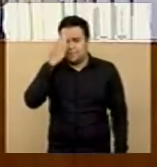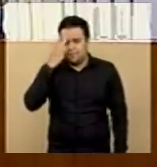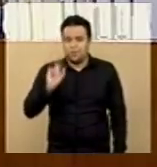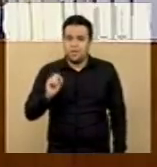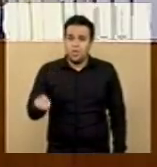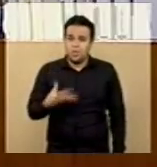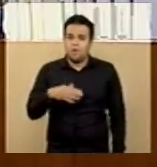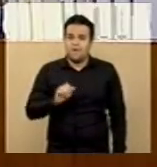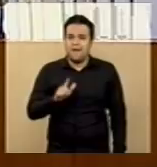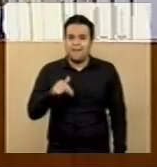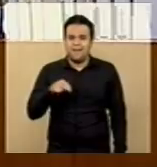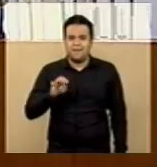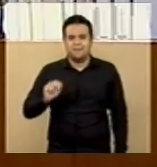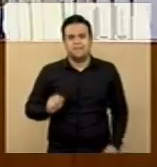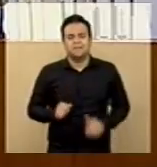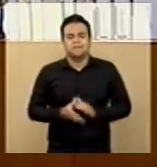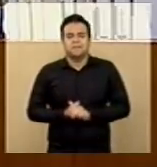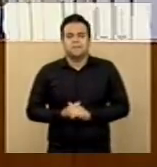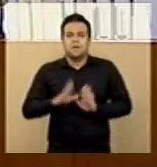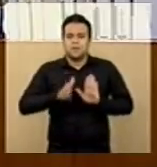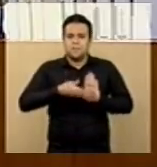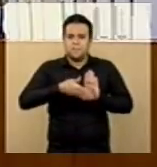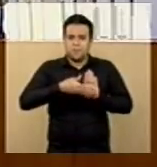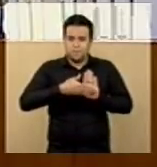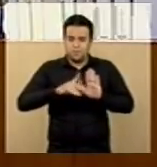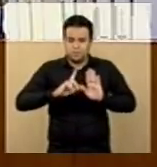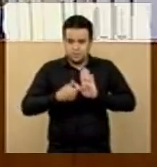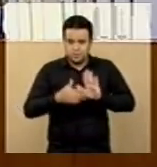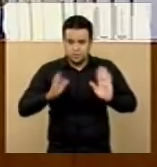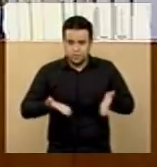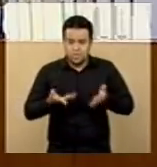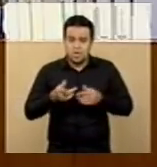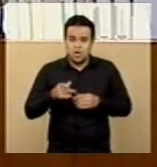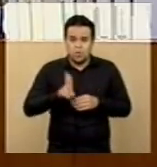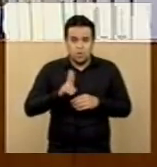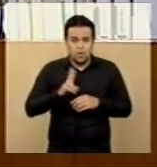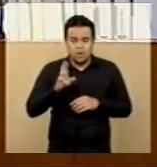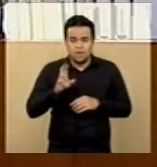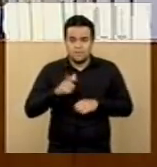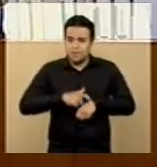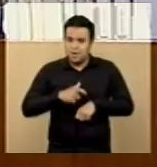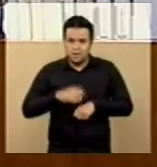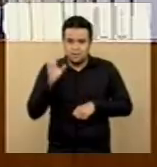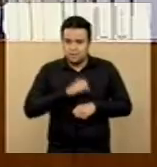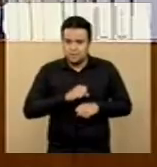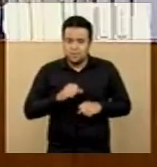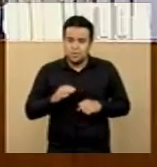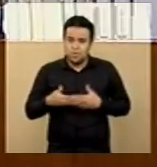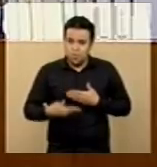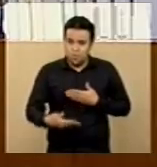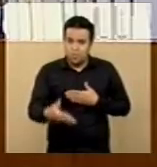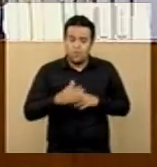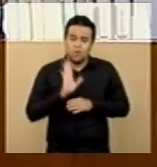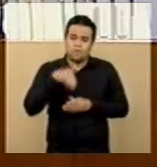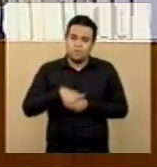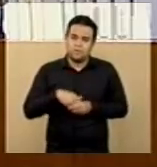linha, na proposta apresentada, deve ser aplicada imediatamente aos processos em curso. Votaram com